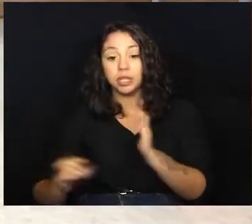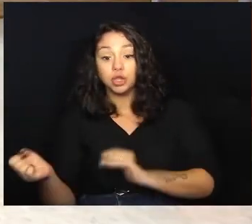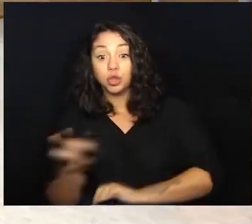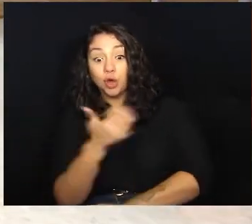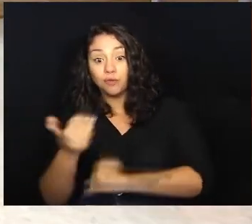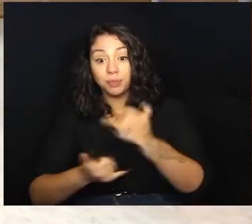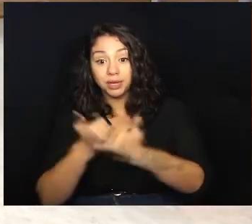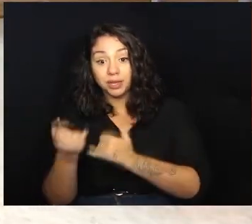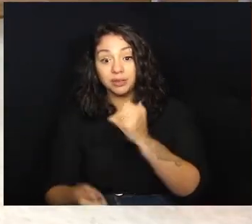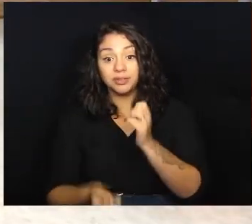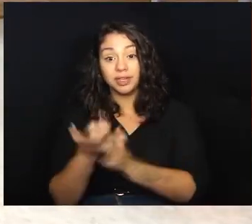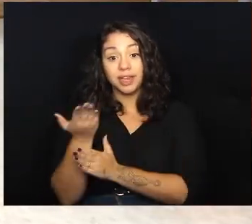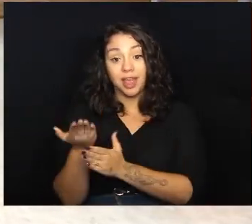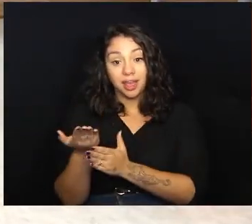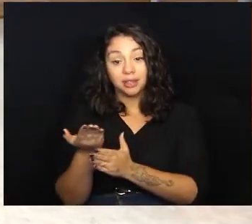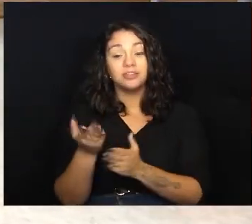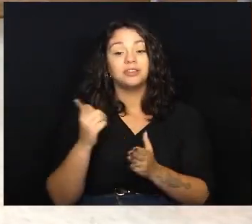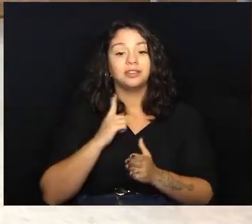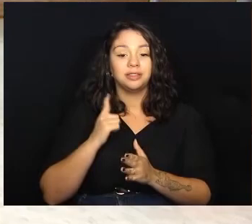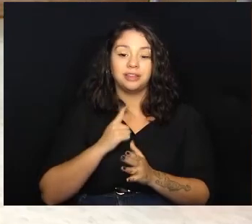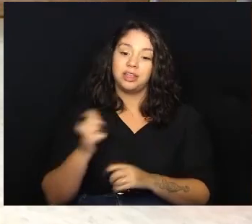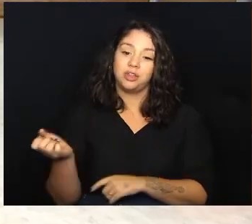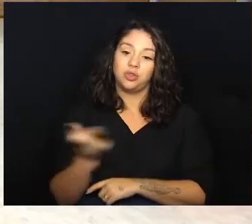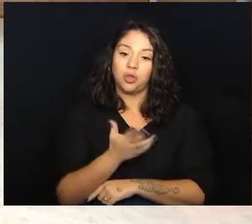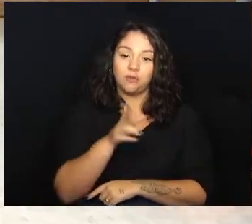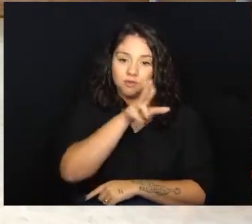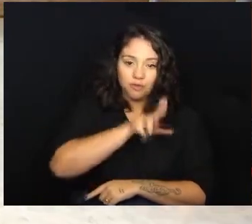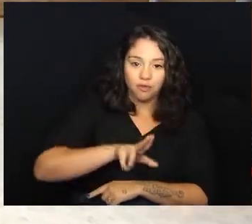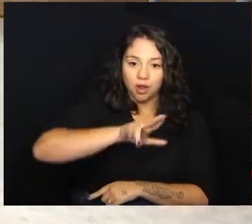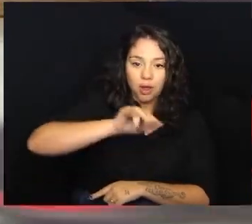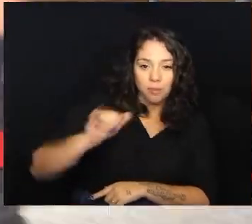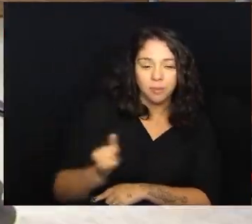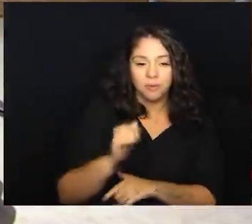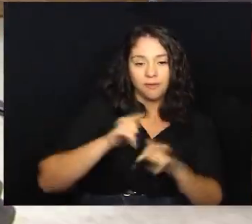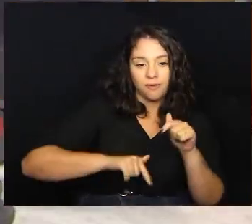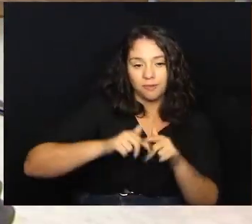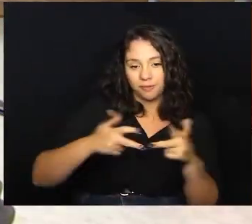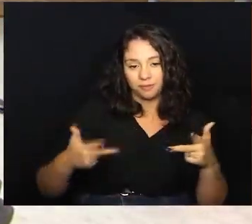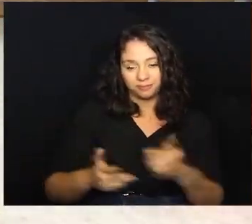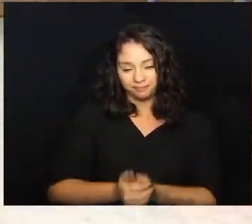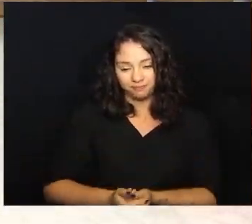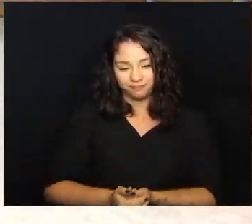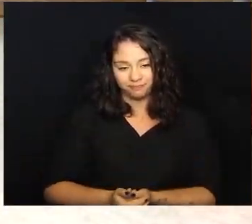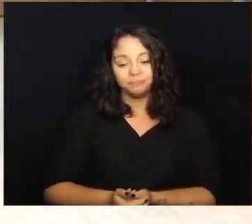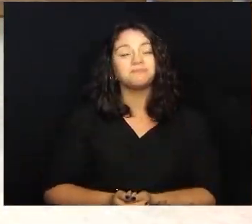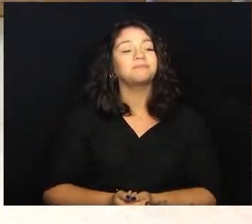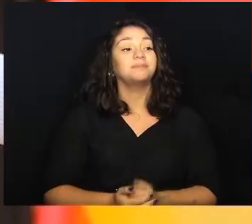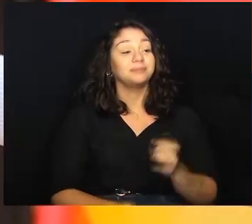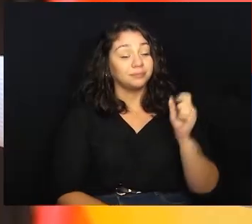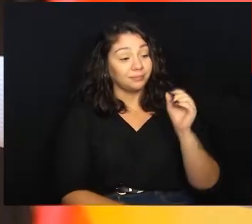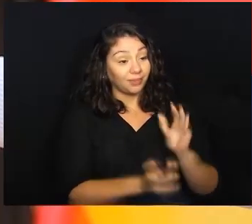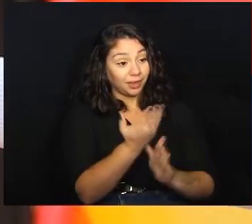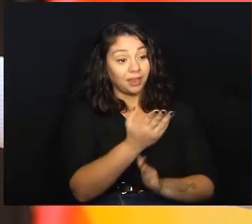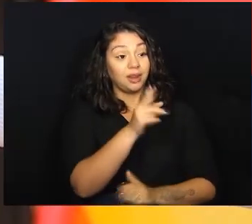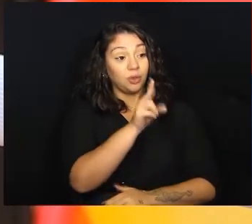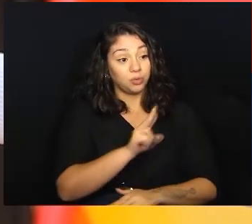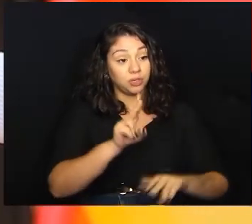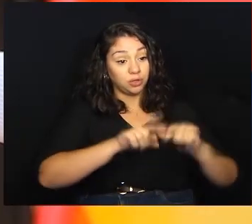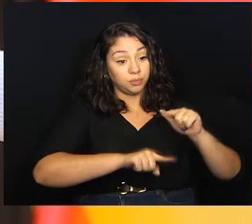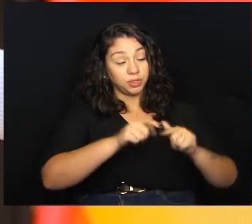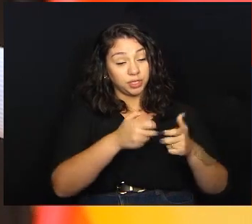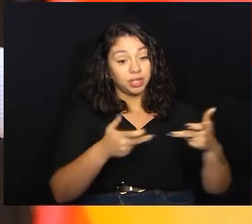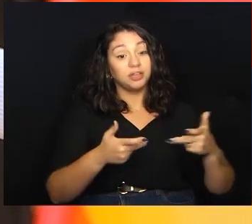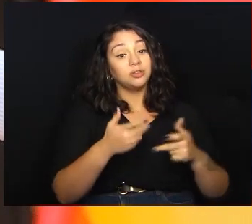pintar, criar novos brinquedos, ou seja, dar novas utilidades para esses itens. A criação